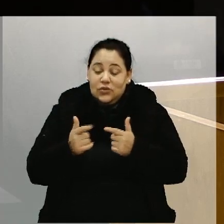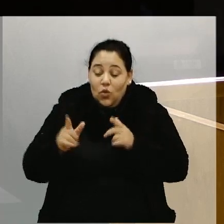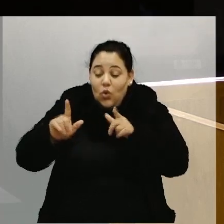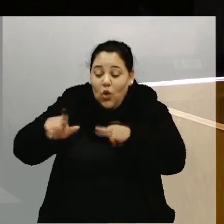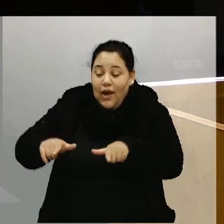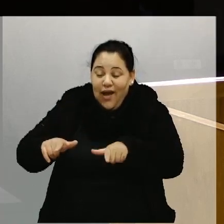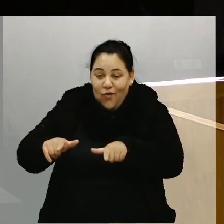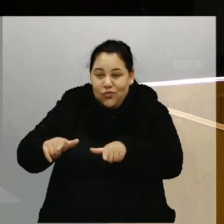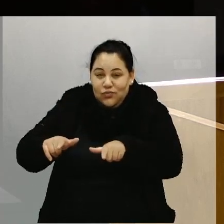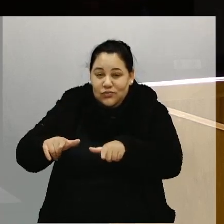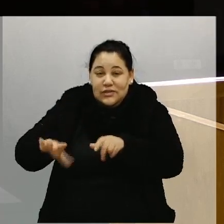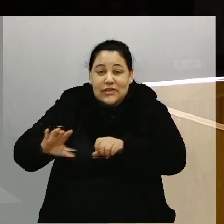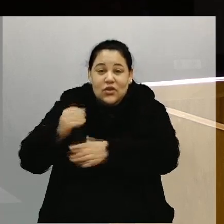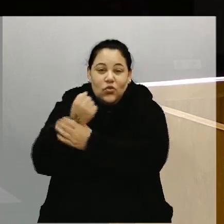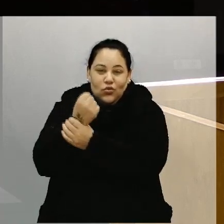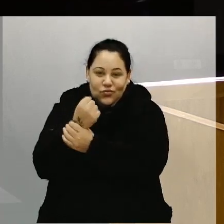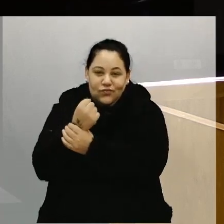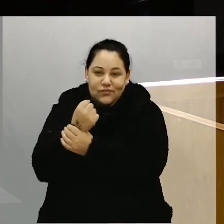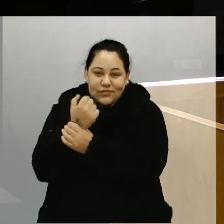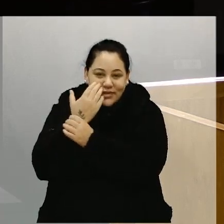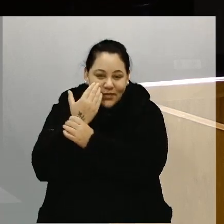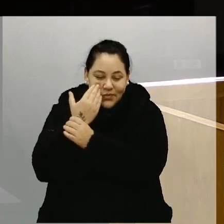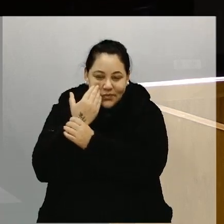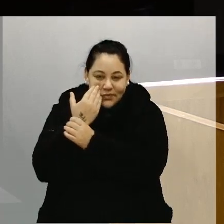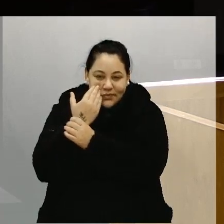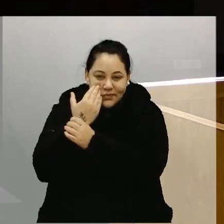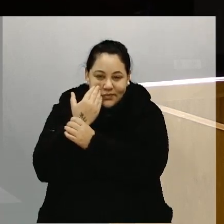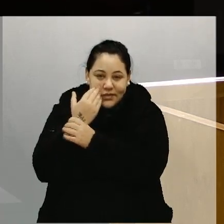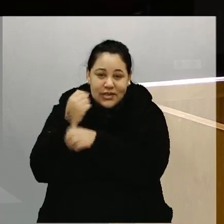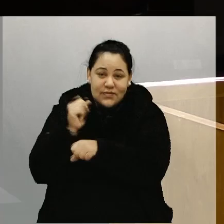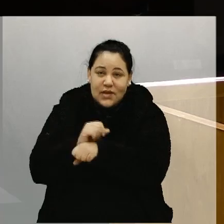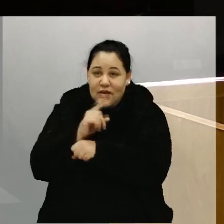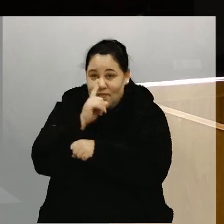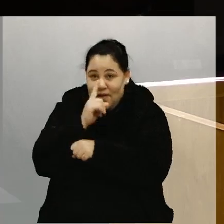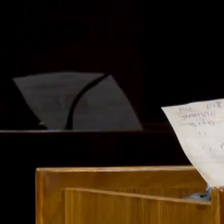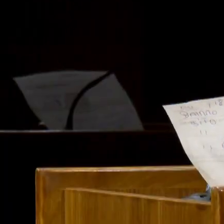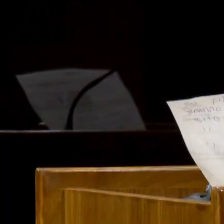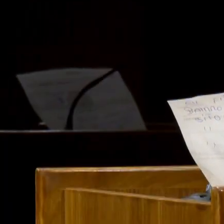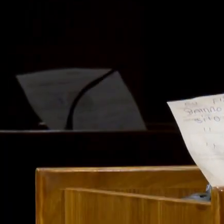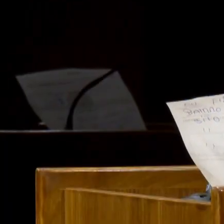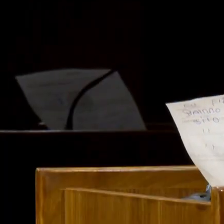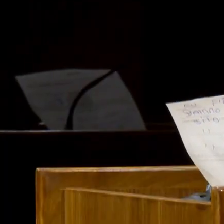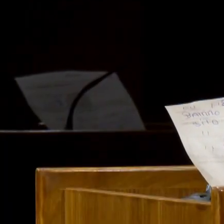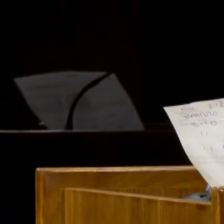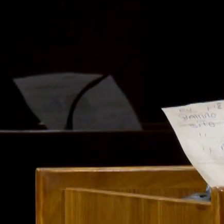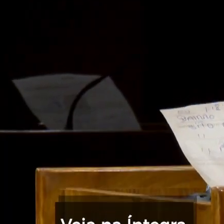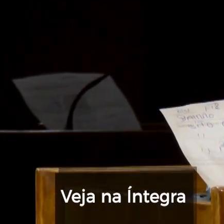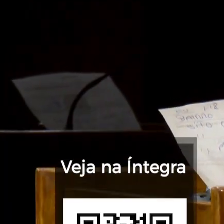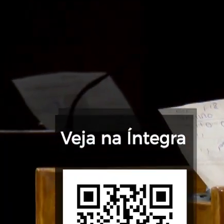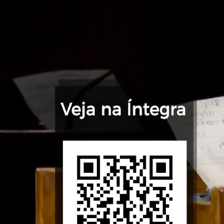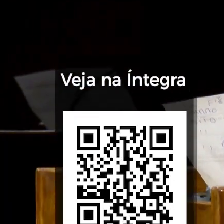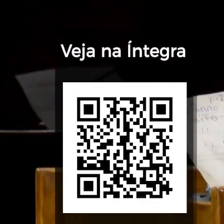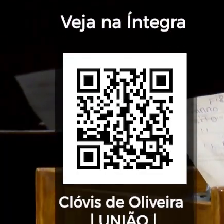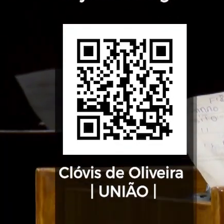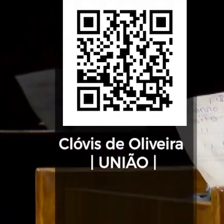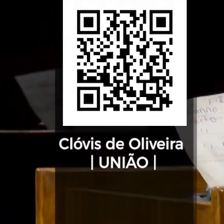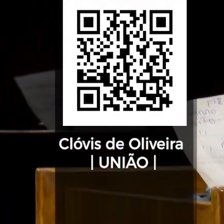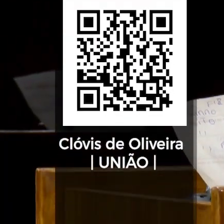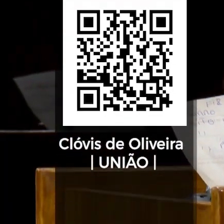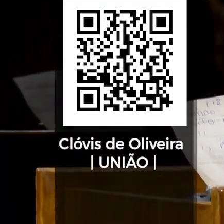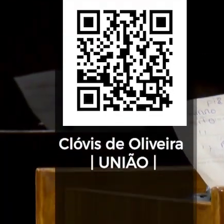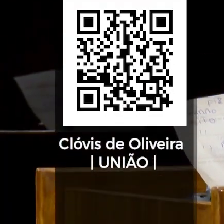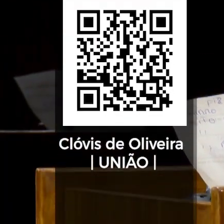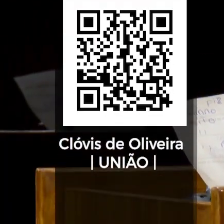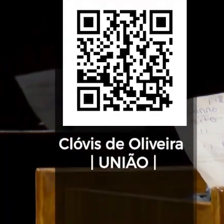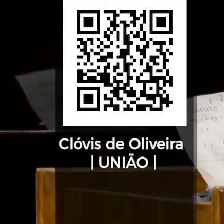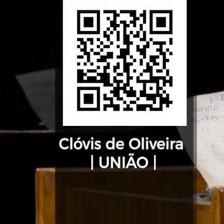pais venham lhes buscar. E aí vocês imaginem nesses dias ininterruptos de chuva. Os problemas estruturais em diversos bairros, como